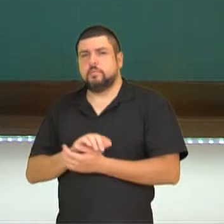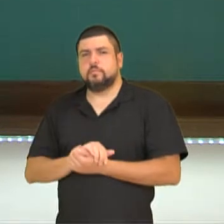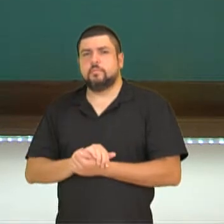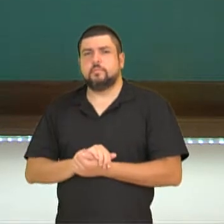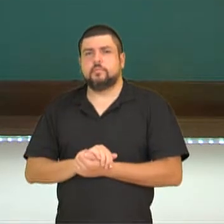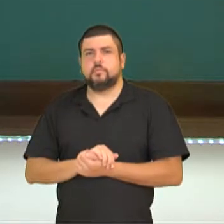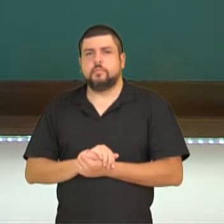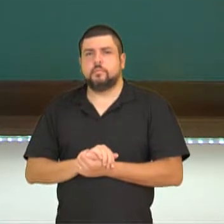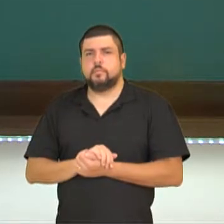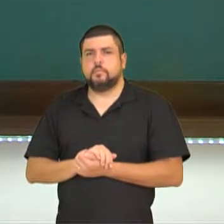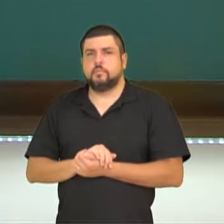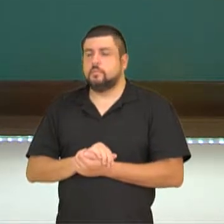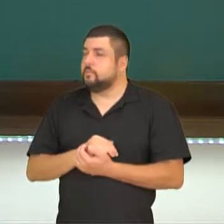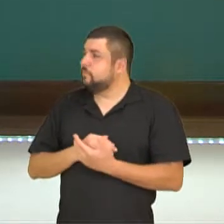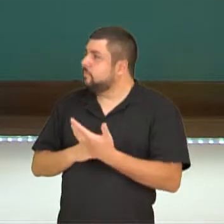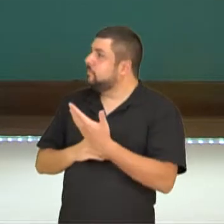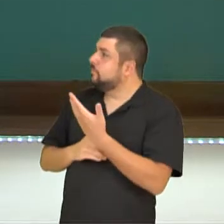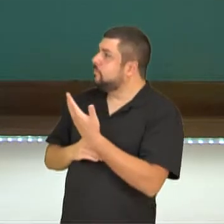reflexionar.